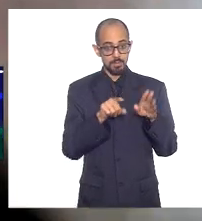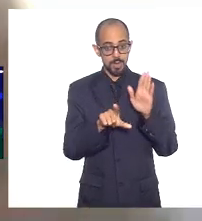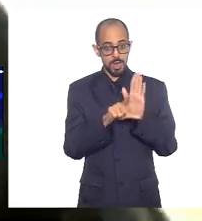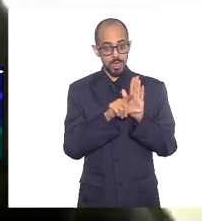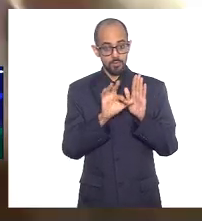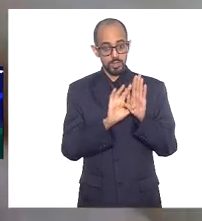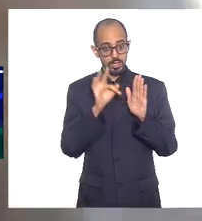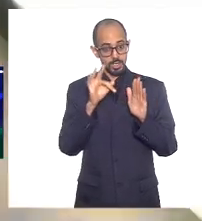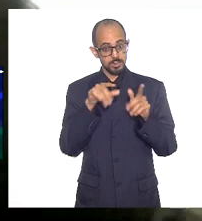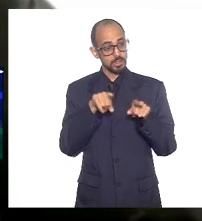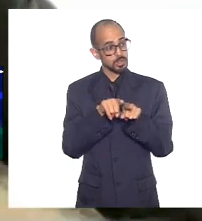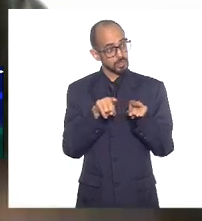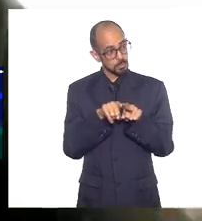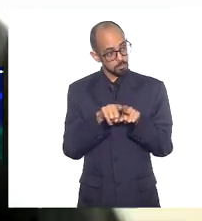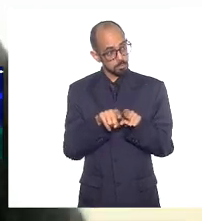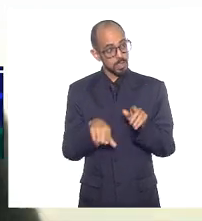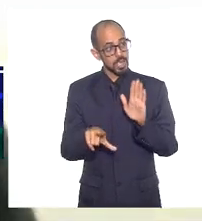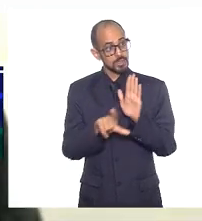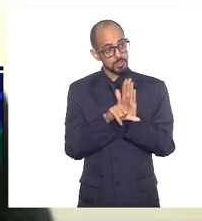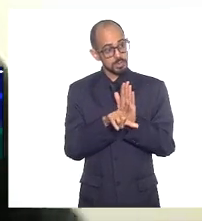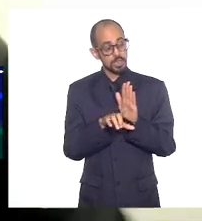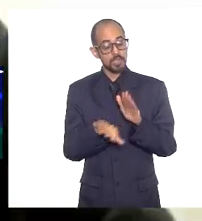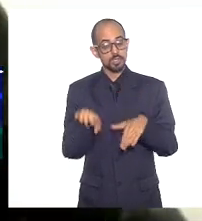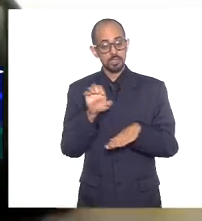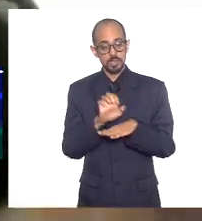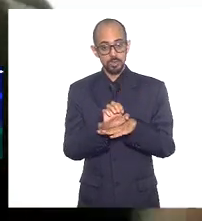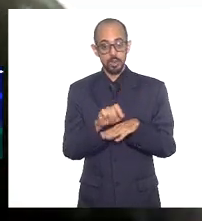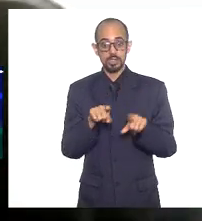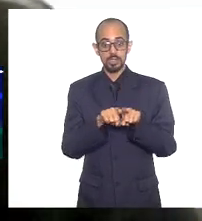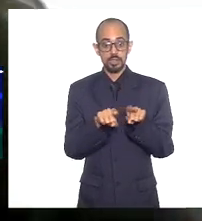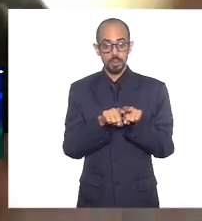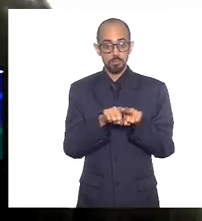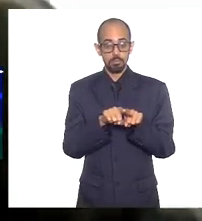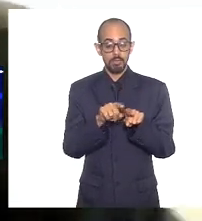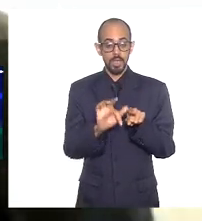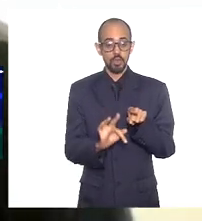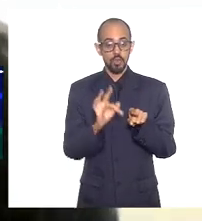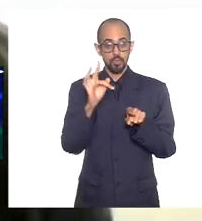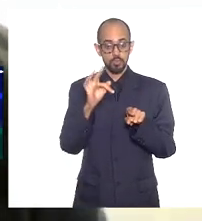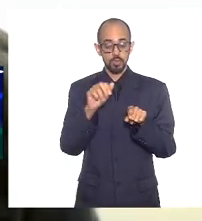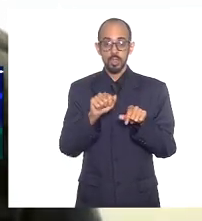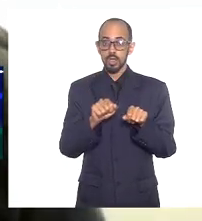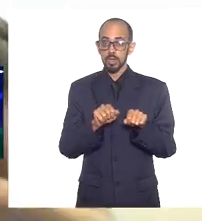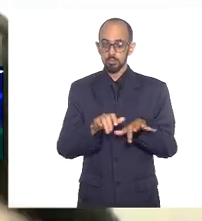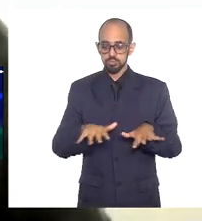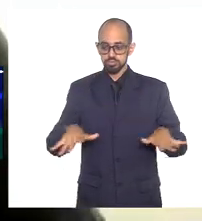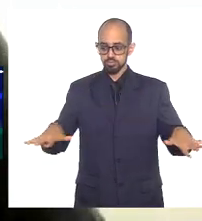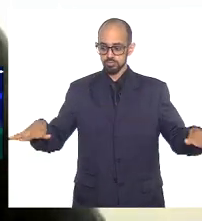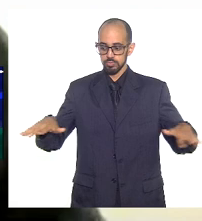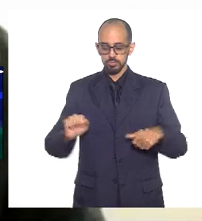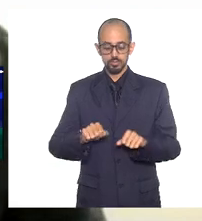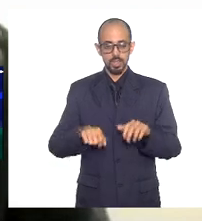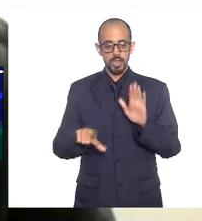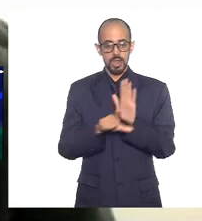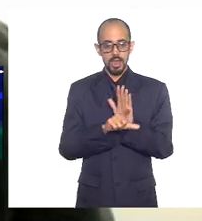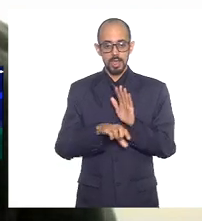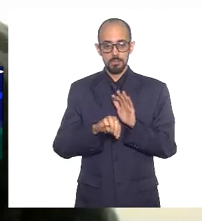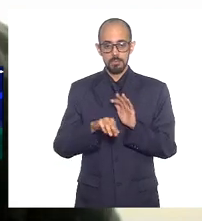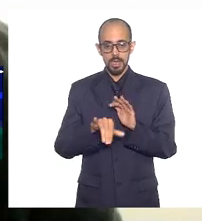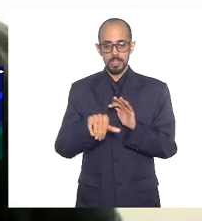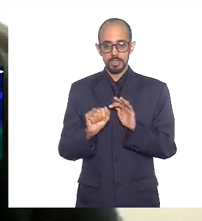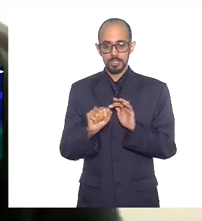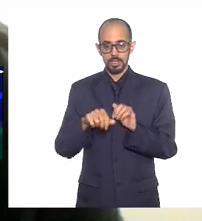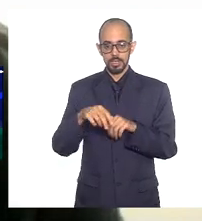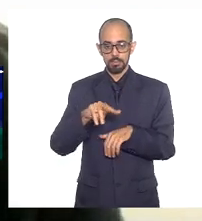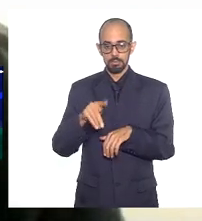para as leis estaduais que também, digamos assim, ramificaram a Maria da Penha. cito essa de